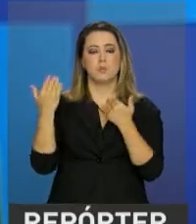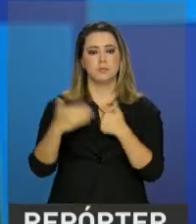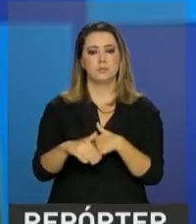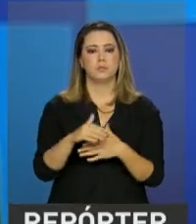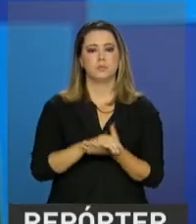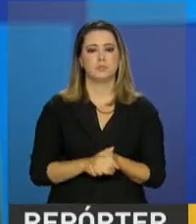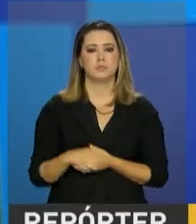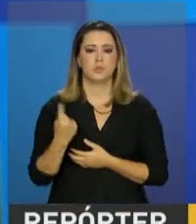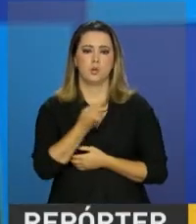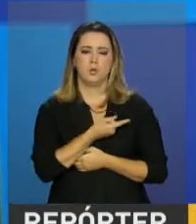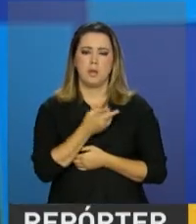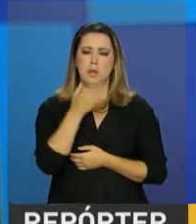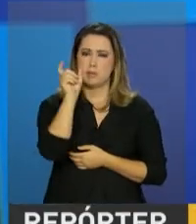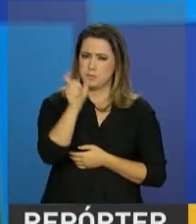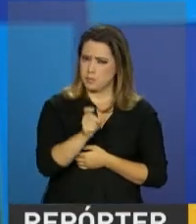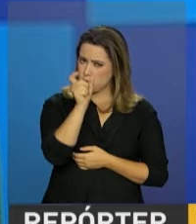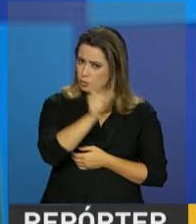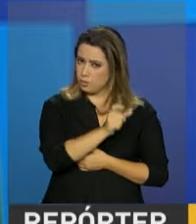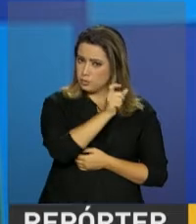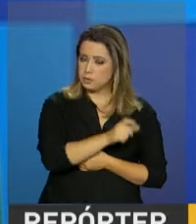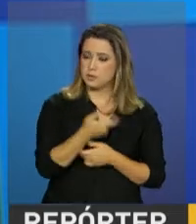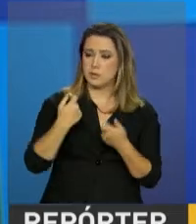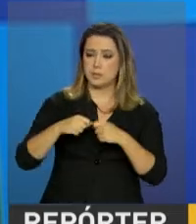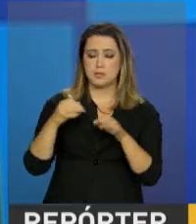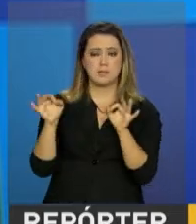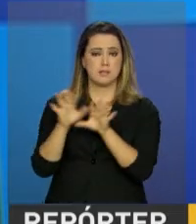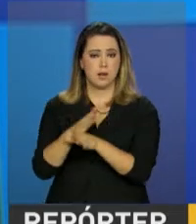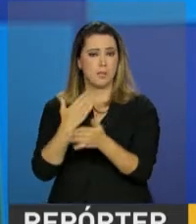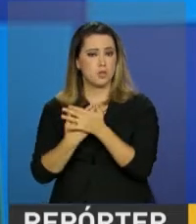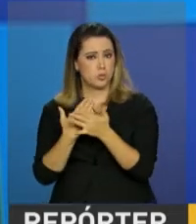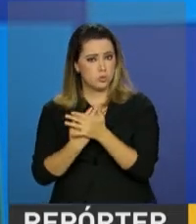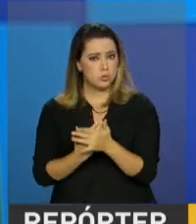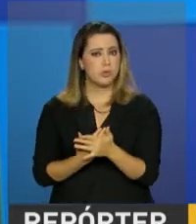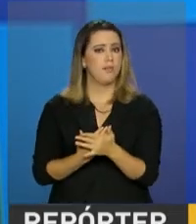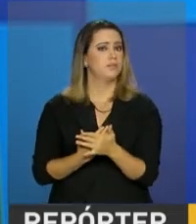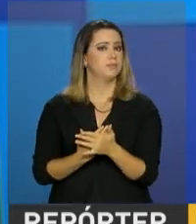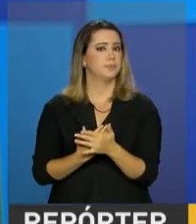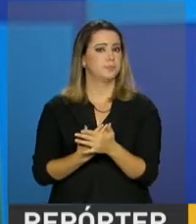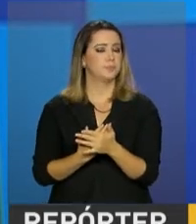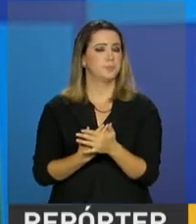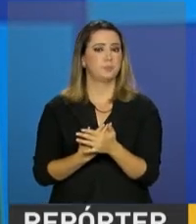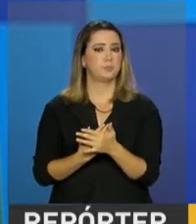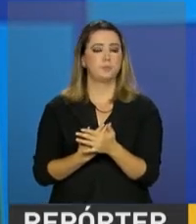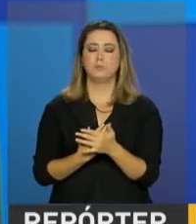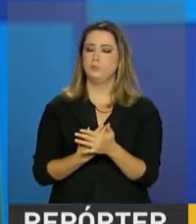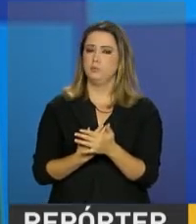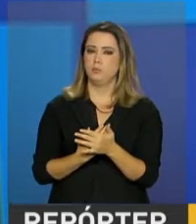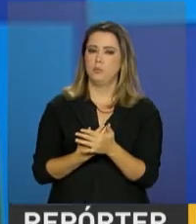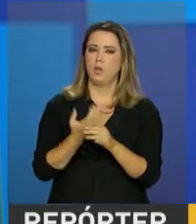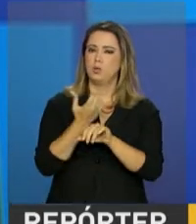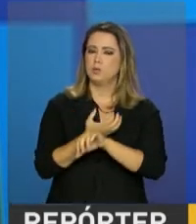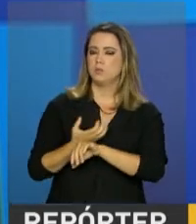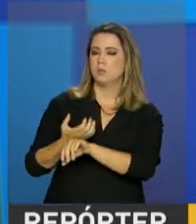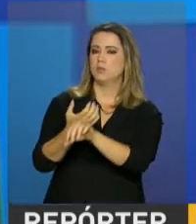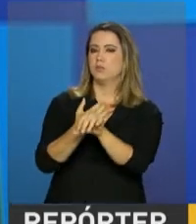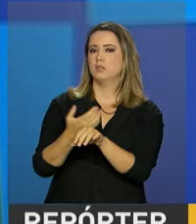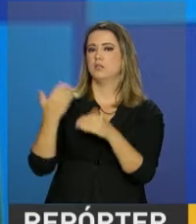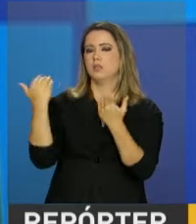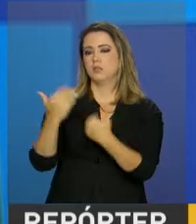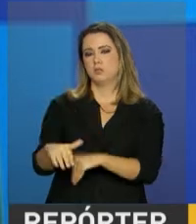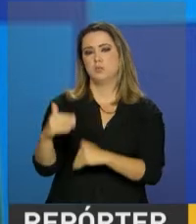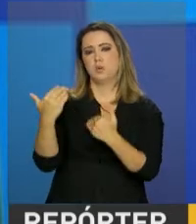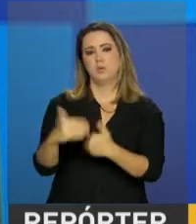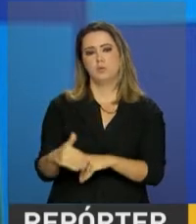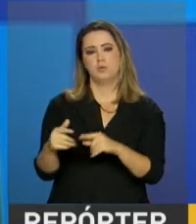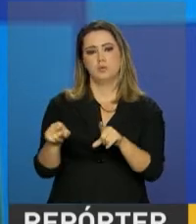aqueles que precisa ainda finalizar os aspectos com relação aos estudos dos conteúdos que estarão sendo avaliados